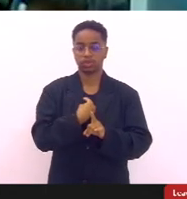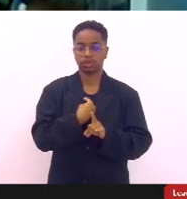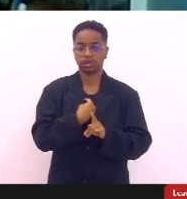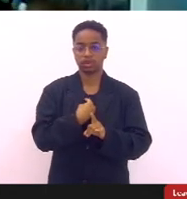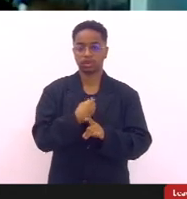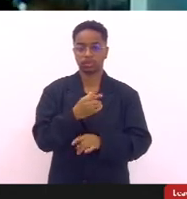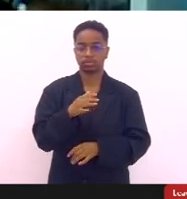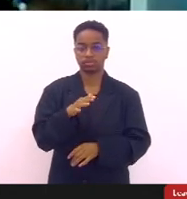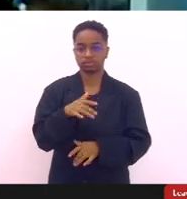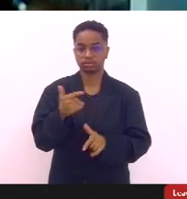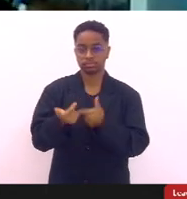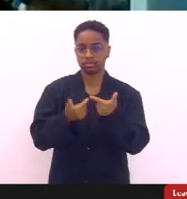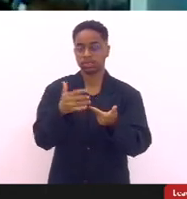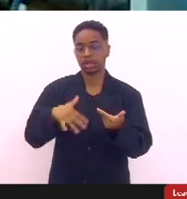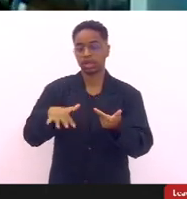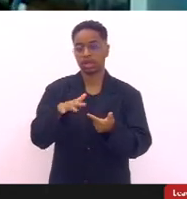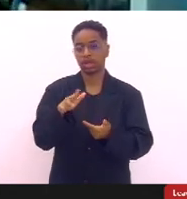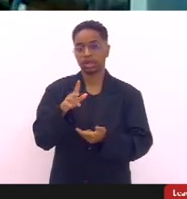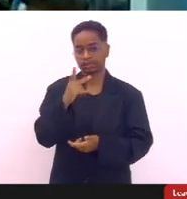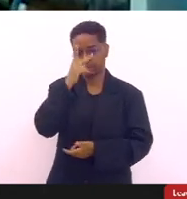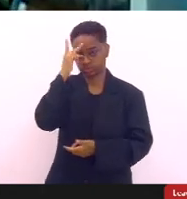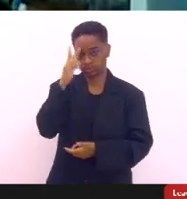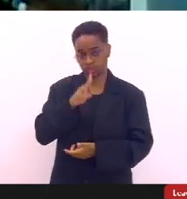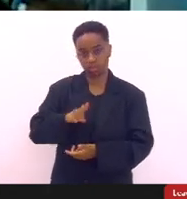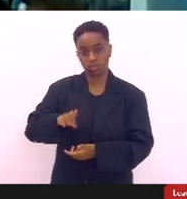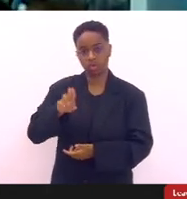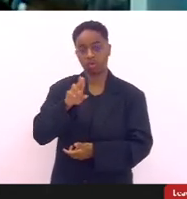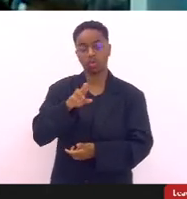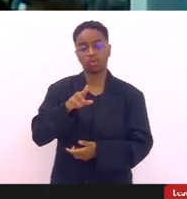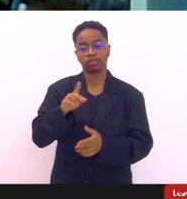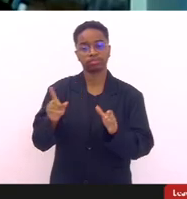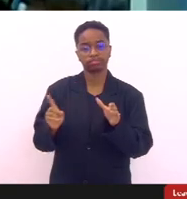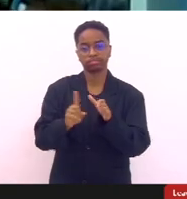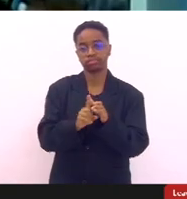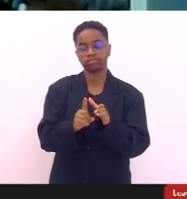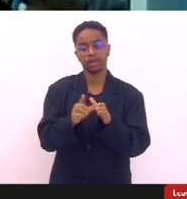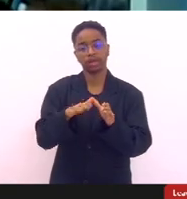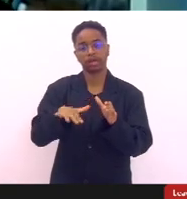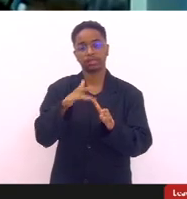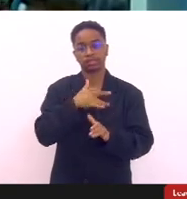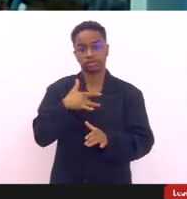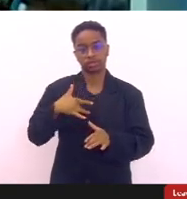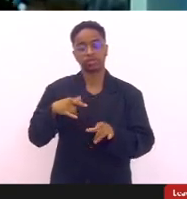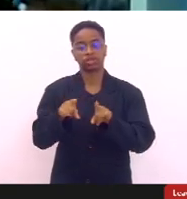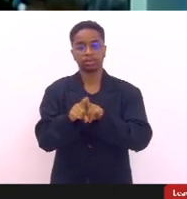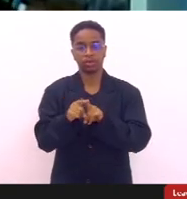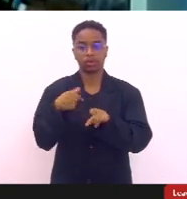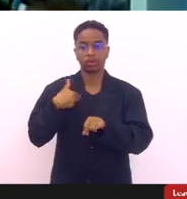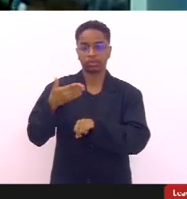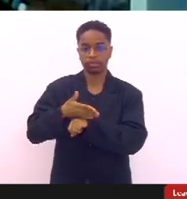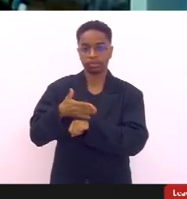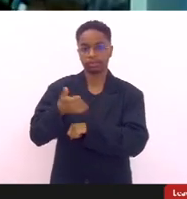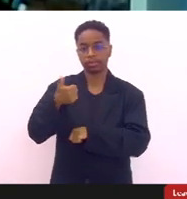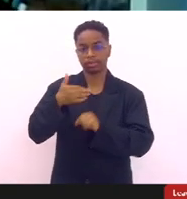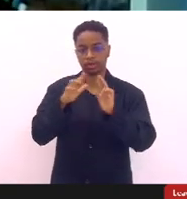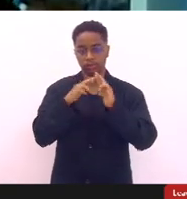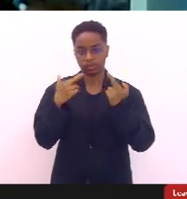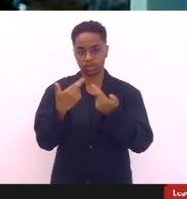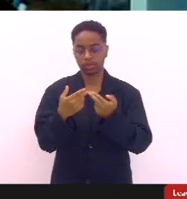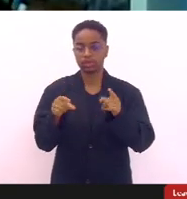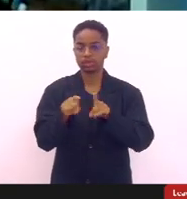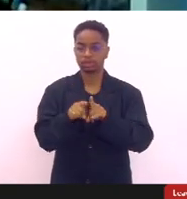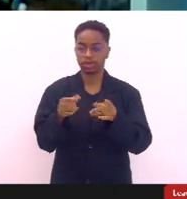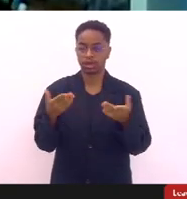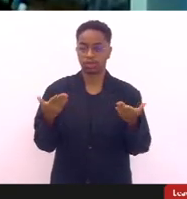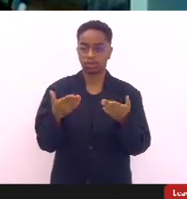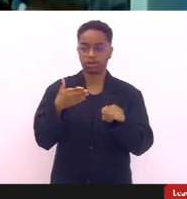a nossa presidenta também é do movimento de usuários, e, óbvio, estava na primeira audiência e estou agora nessa segunda